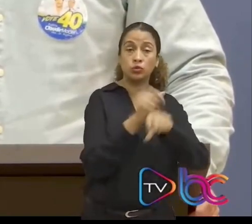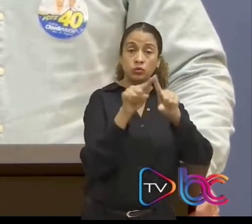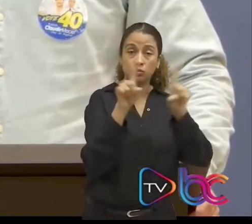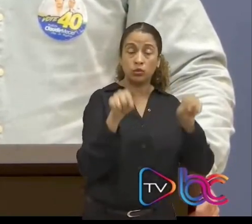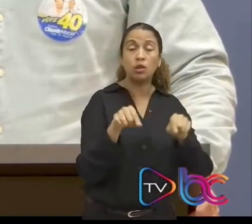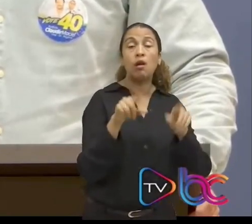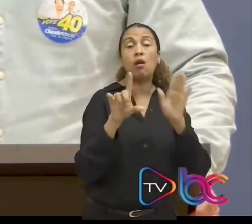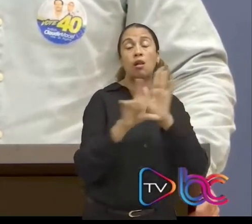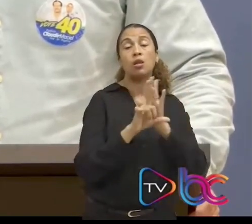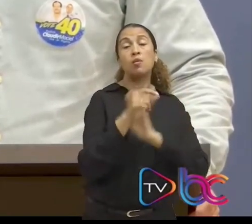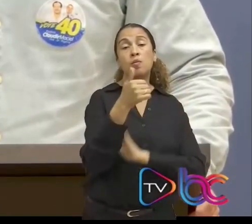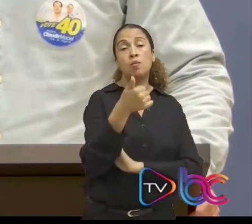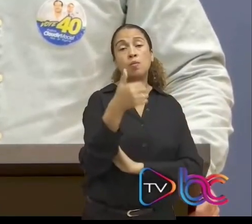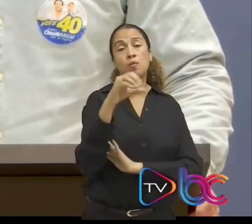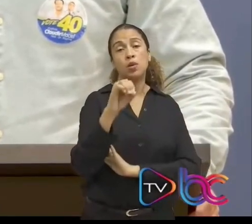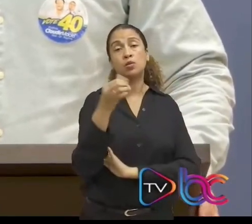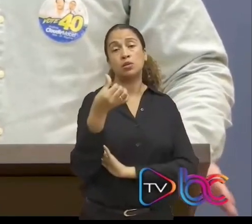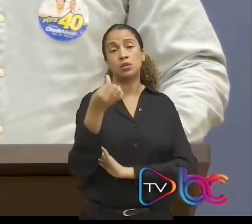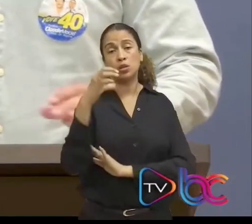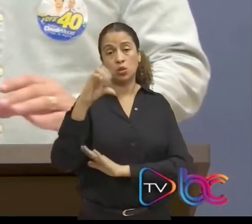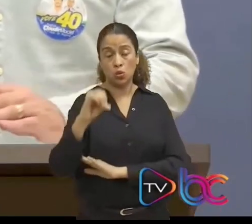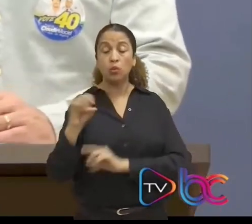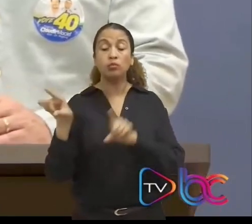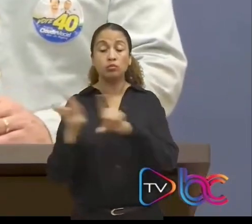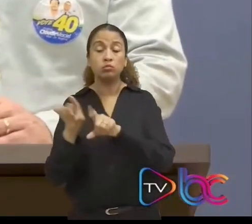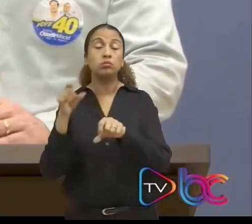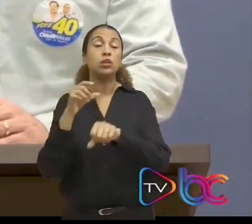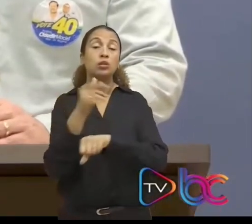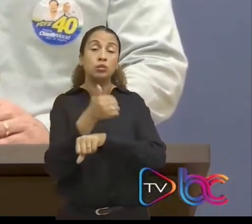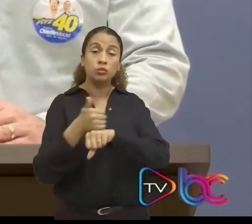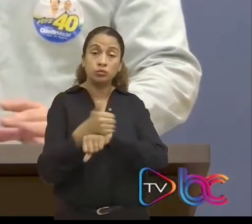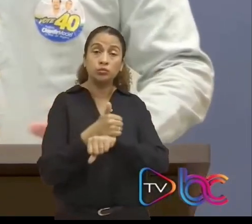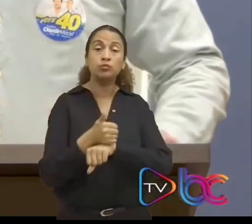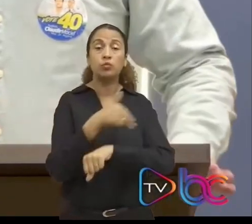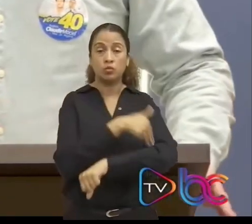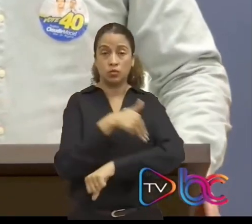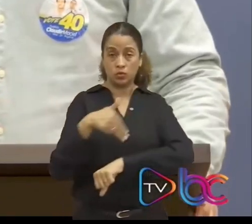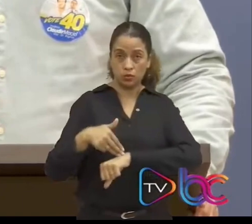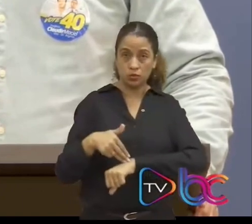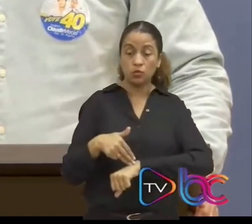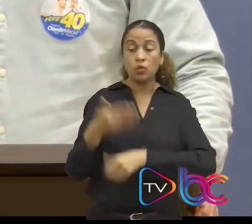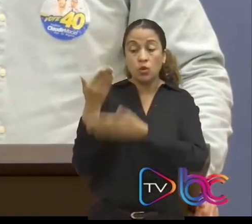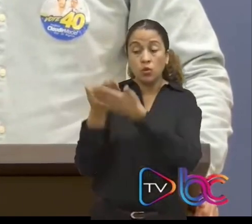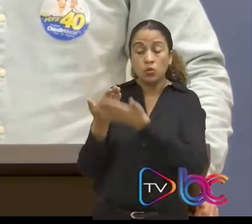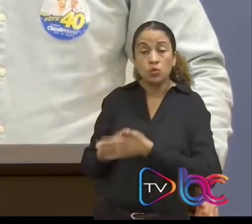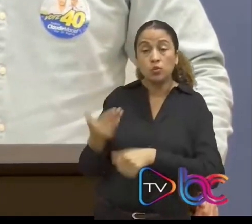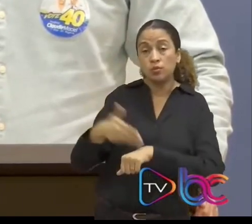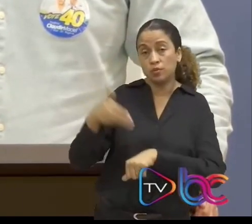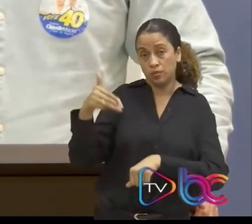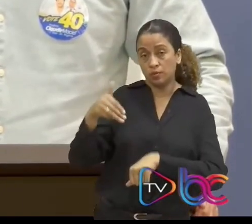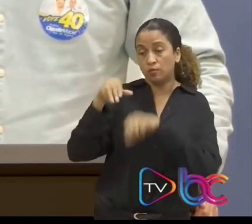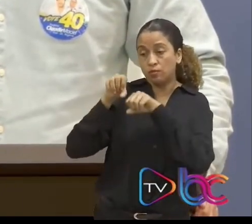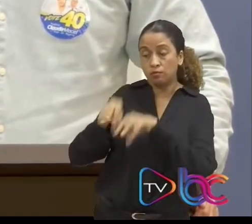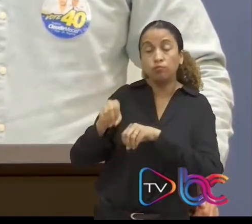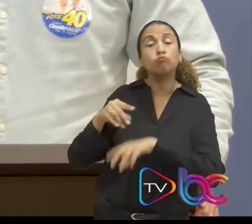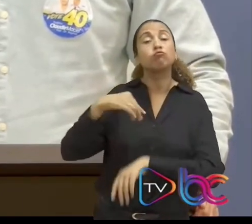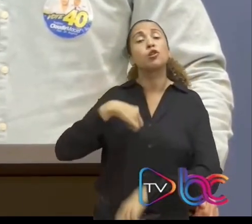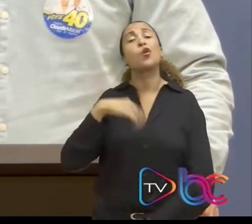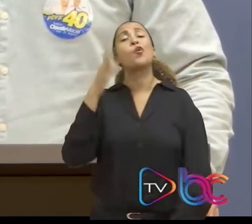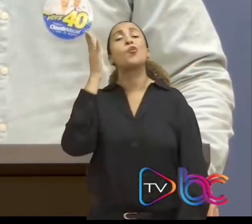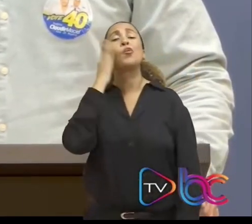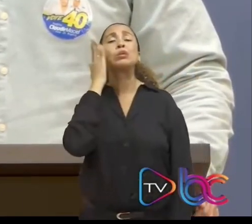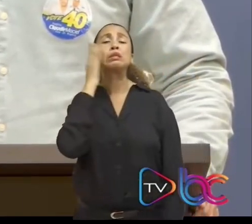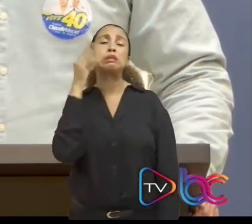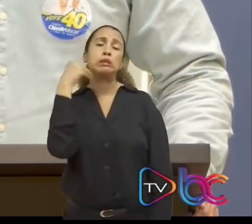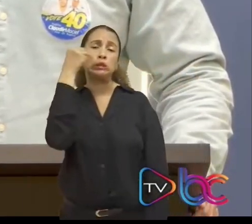1069, do plano de carreira do magistério. Eu estudei mestrado em educação. Eu conheço a realidade da